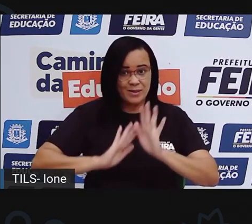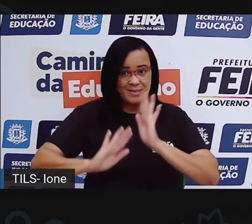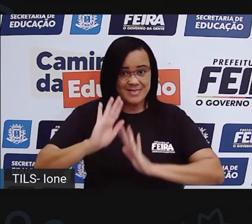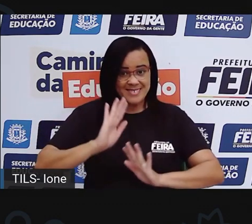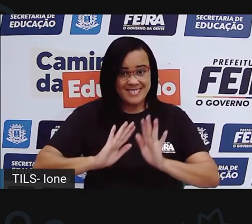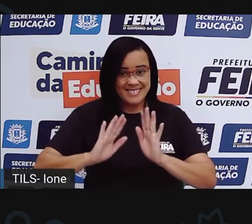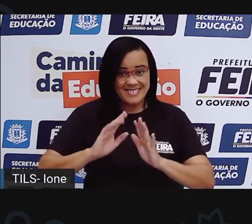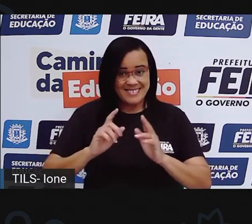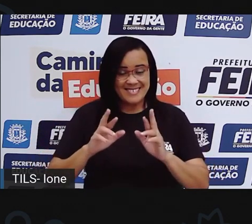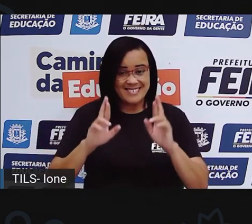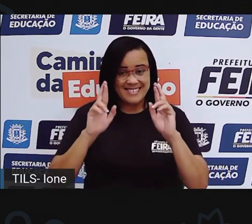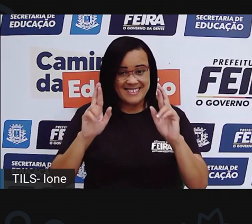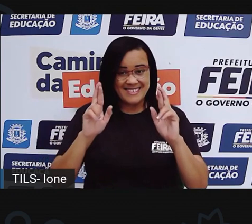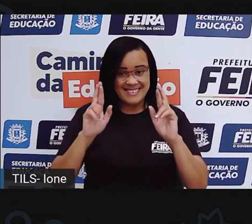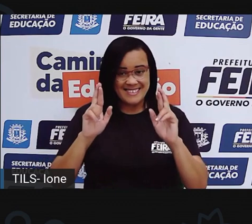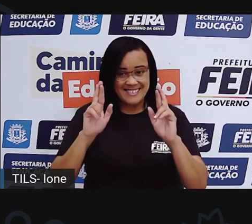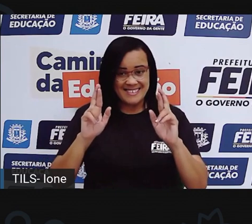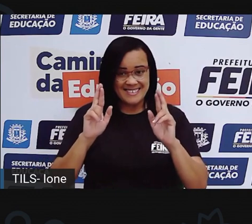mim.